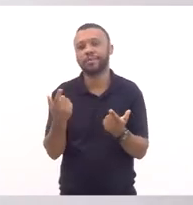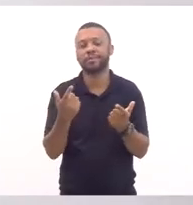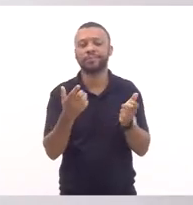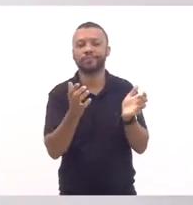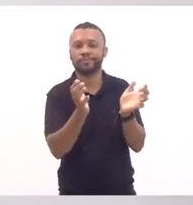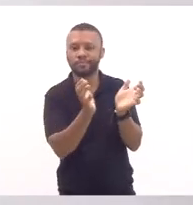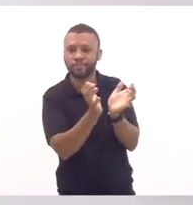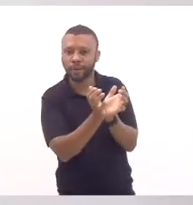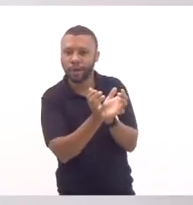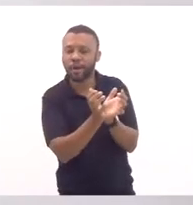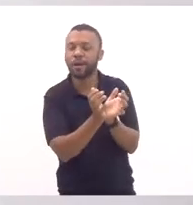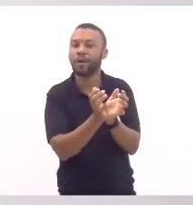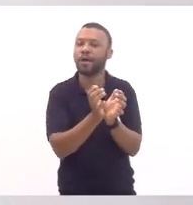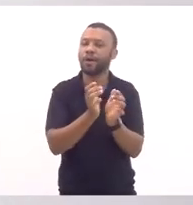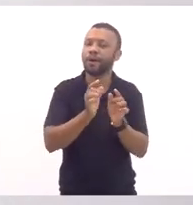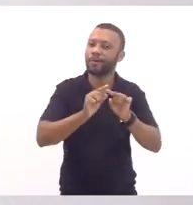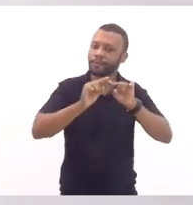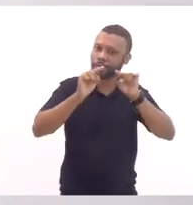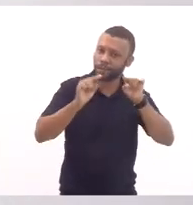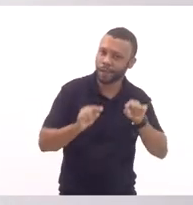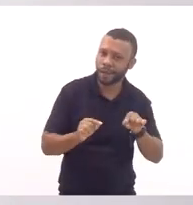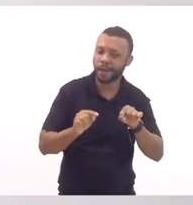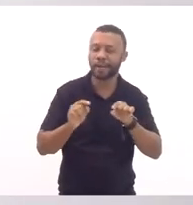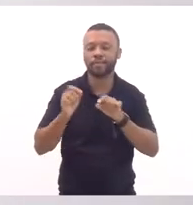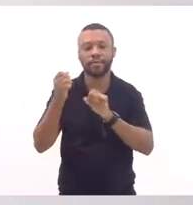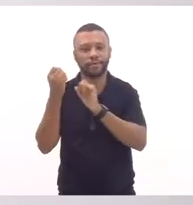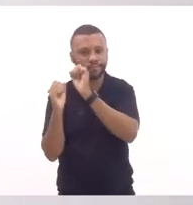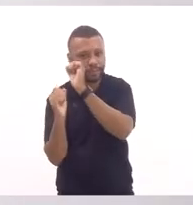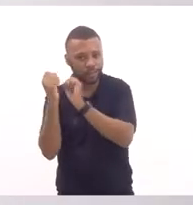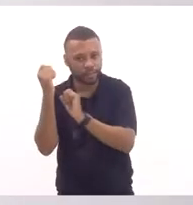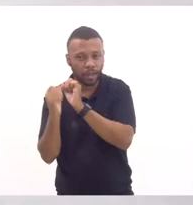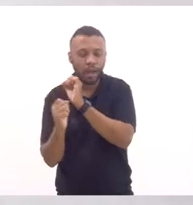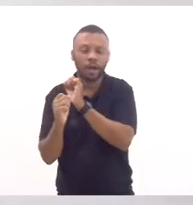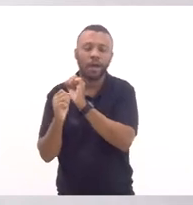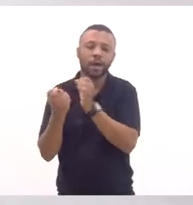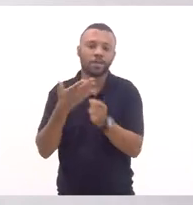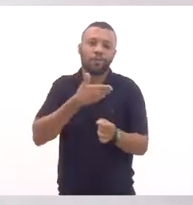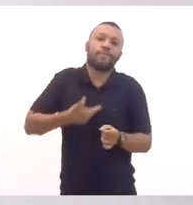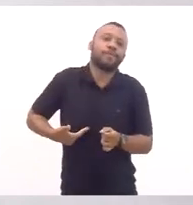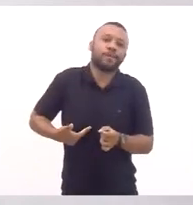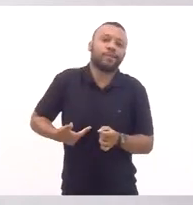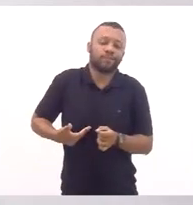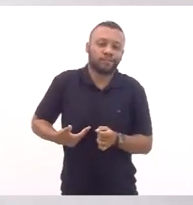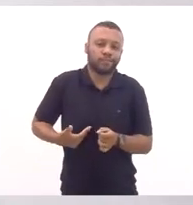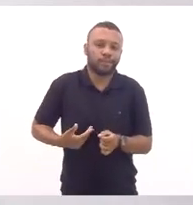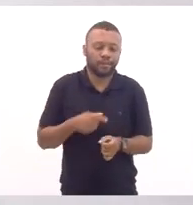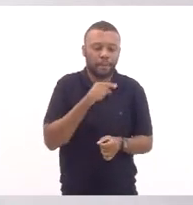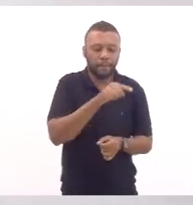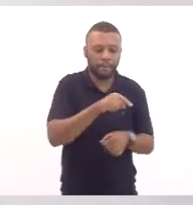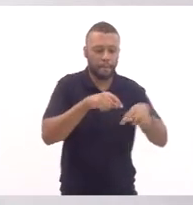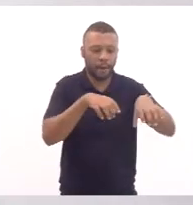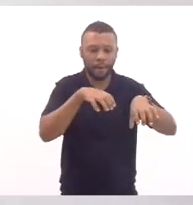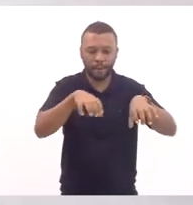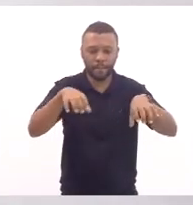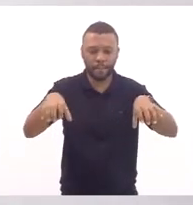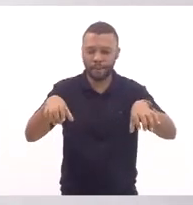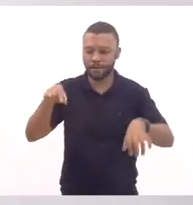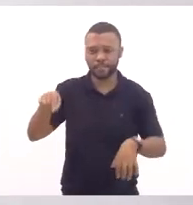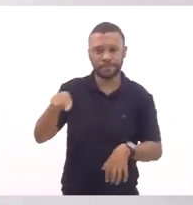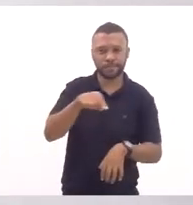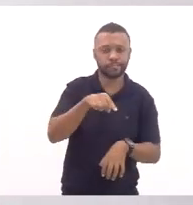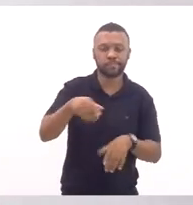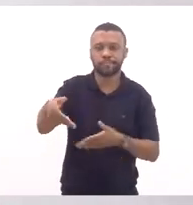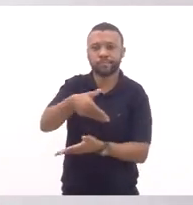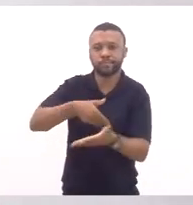patronato, trabalhadores, empresarial e governo, né? Esse diálogo entre essas três forças e